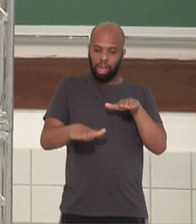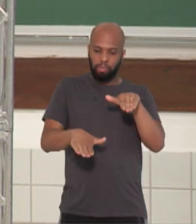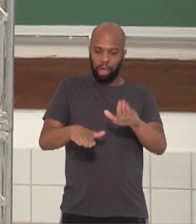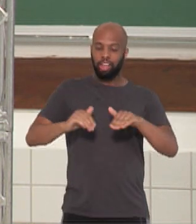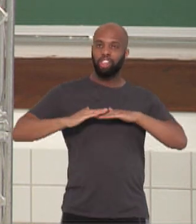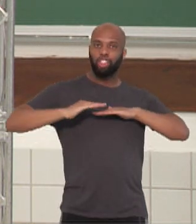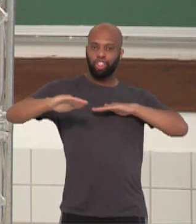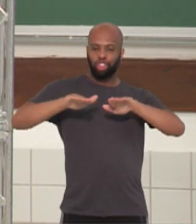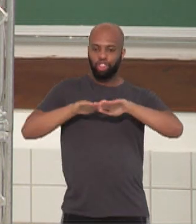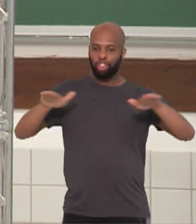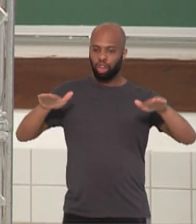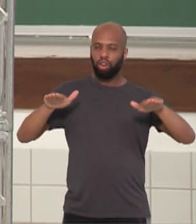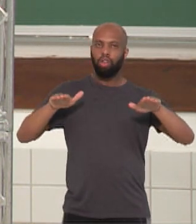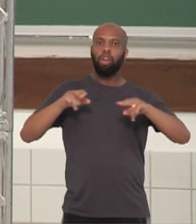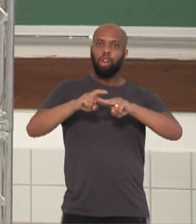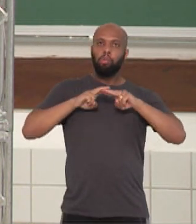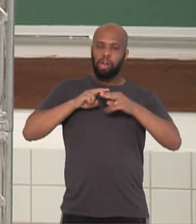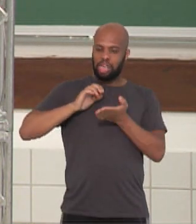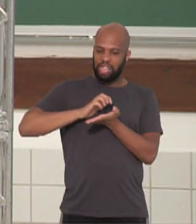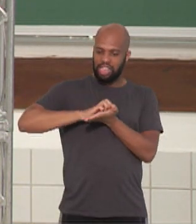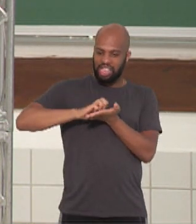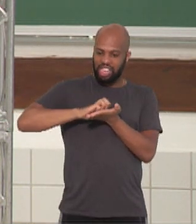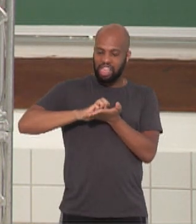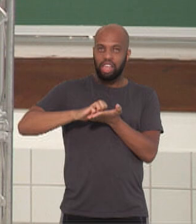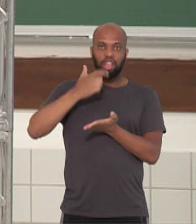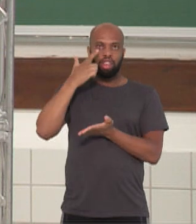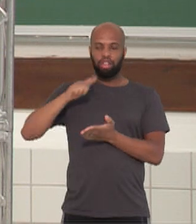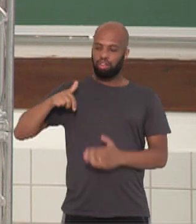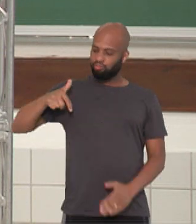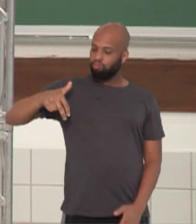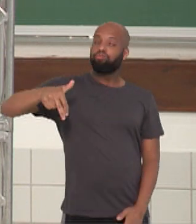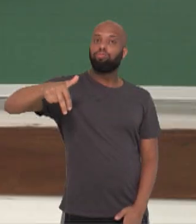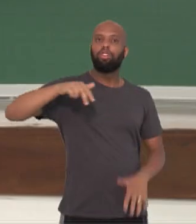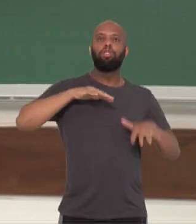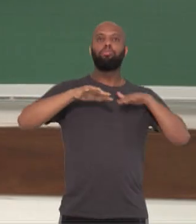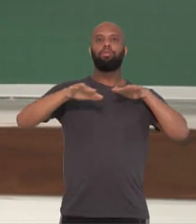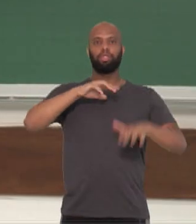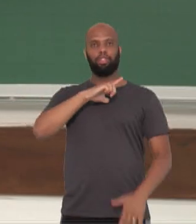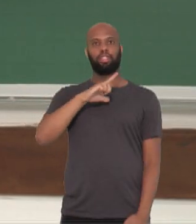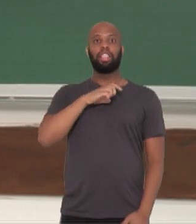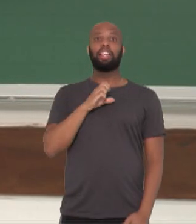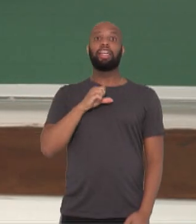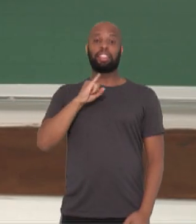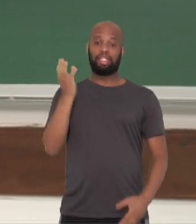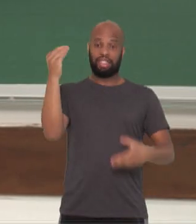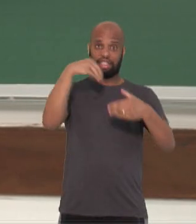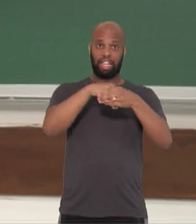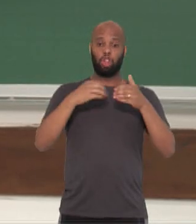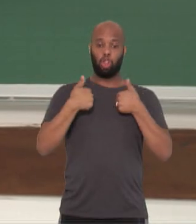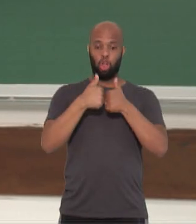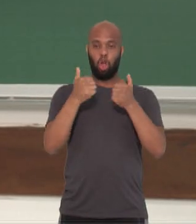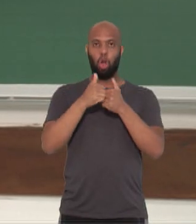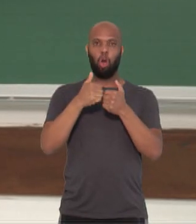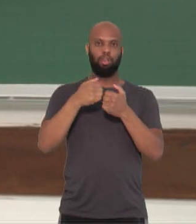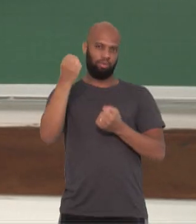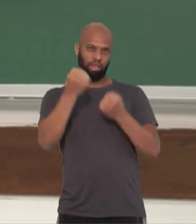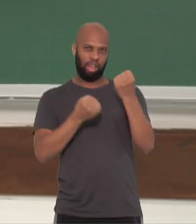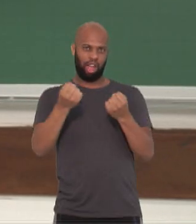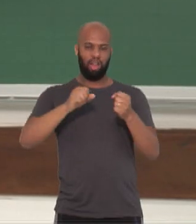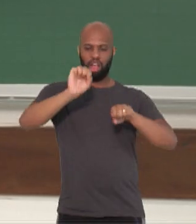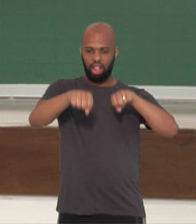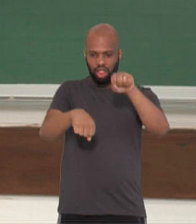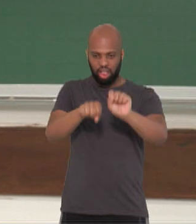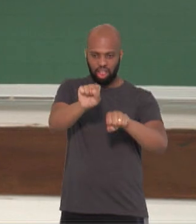chão e através do atrito a gente consegue movimento. Quando a gente está dentro de ônibus ou de veículos, andando de bicicleta, tem